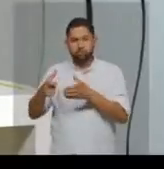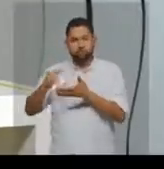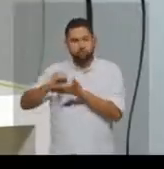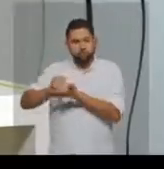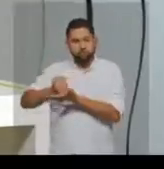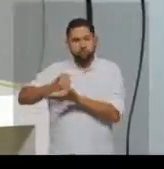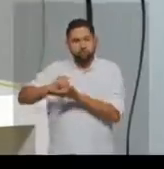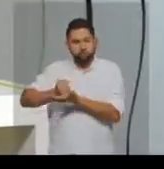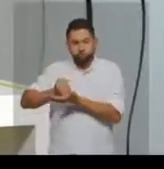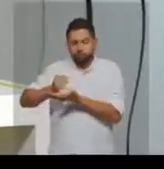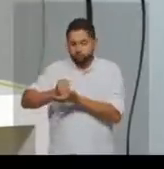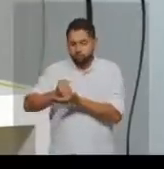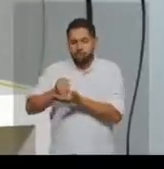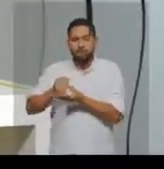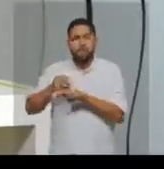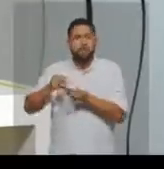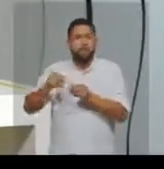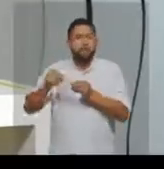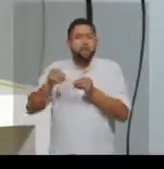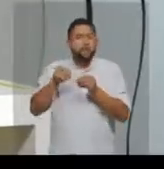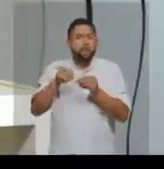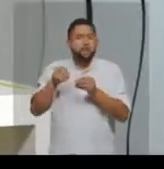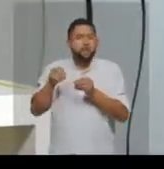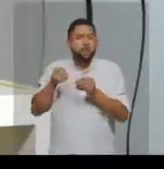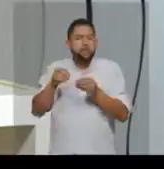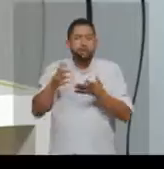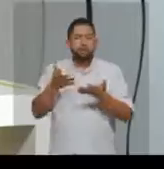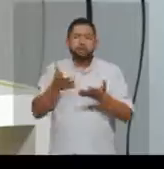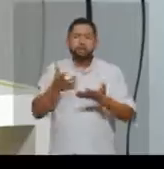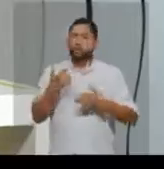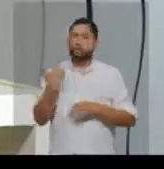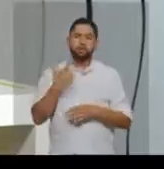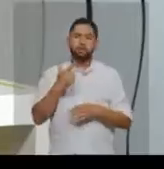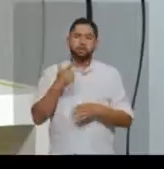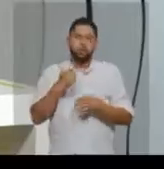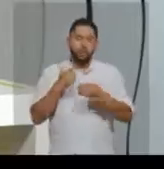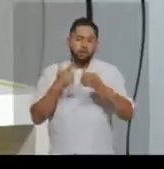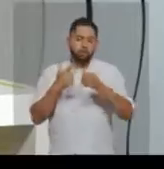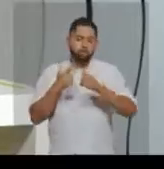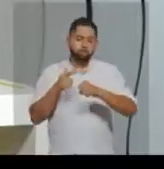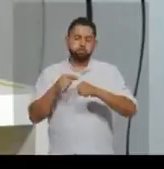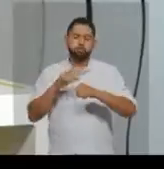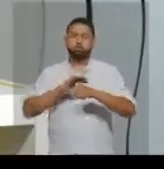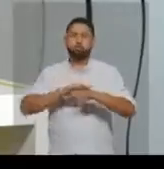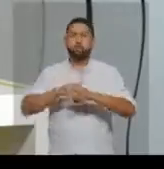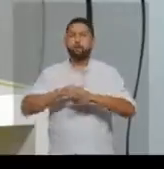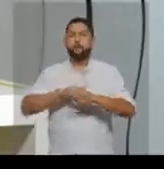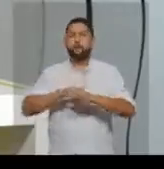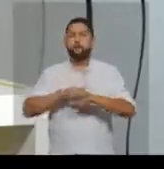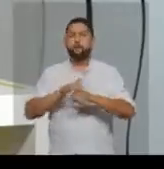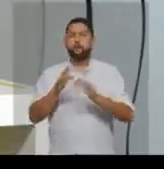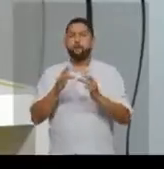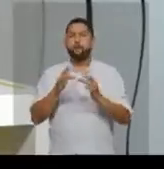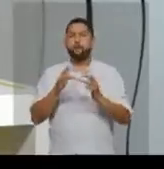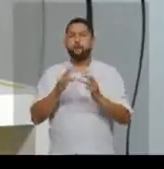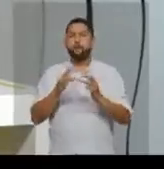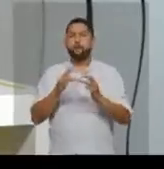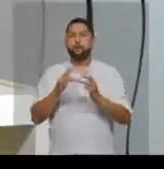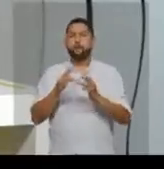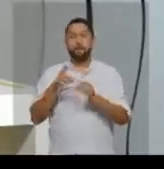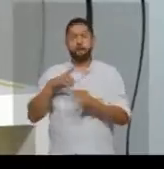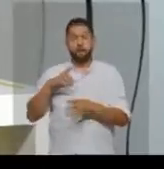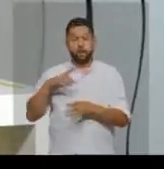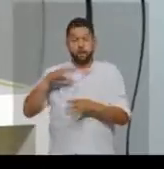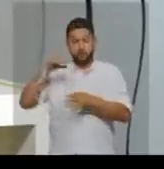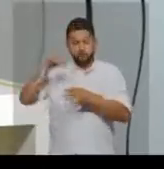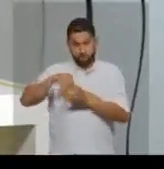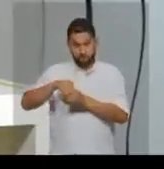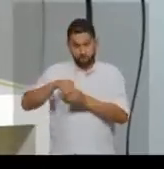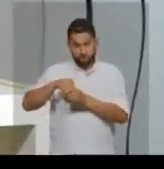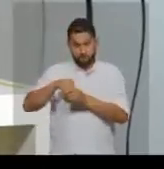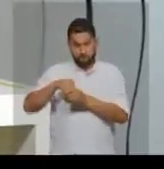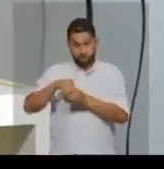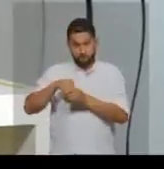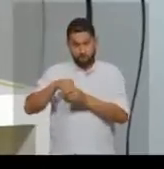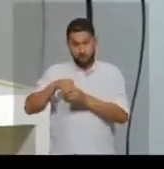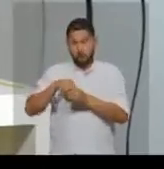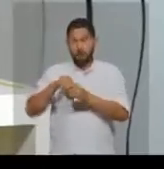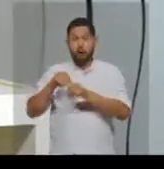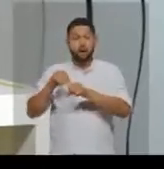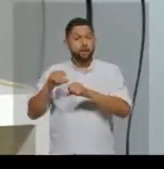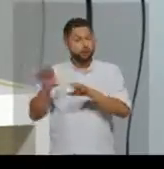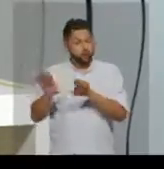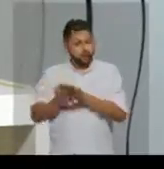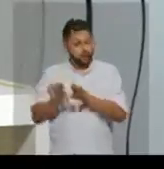eu aumentei a superfície de contato, ou seja, aquela parte mais interna, agora ela também está em